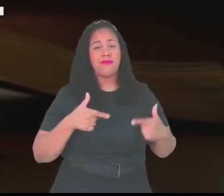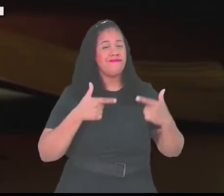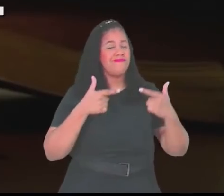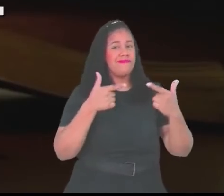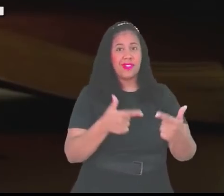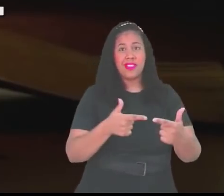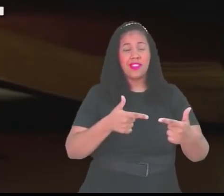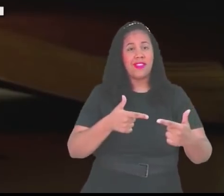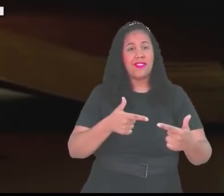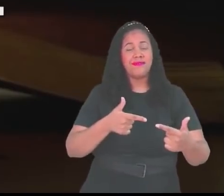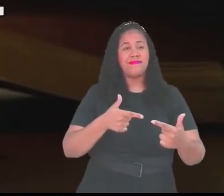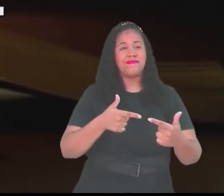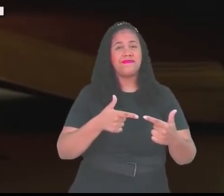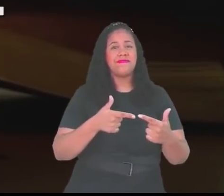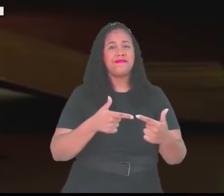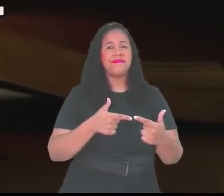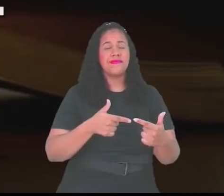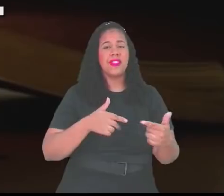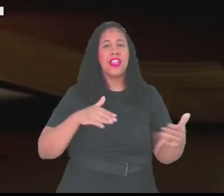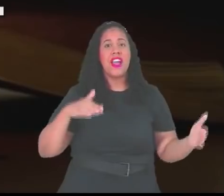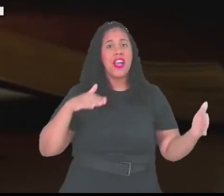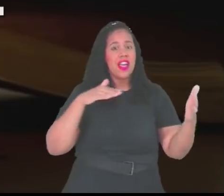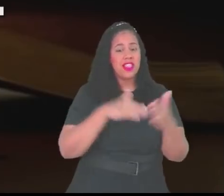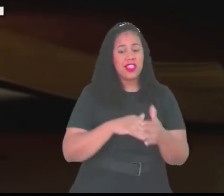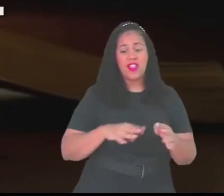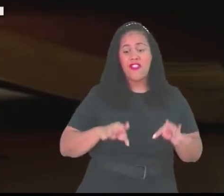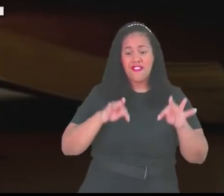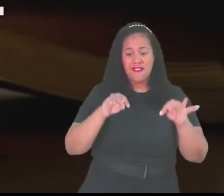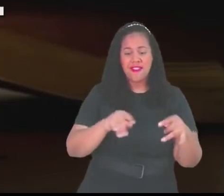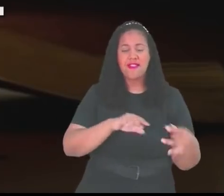até o fim da terra.